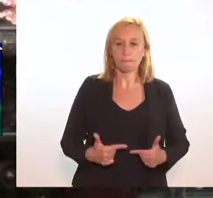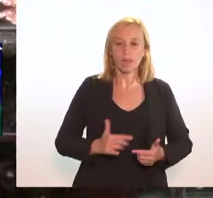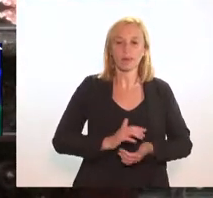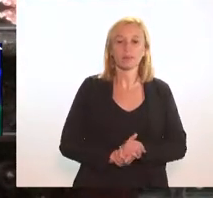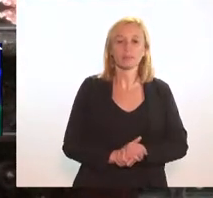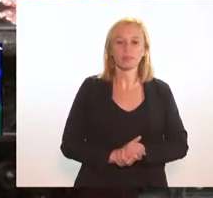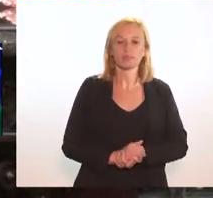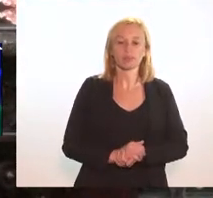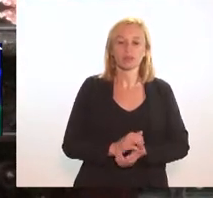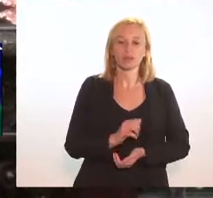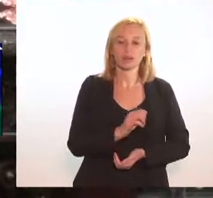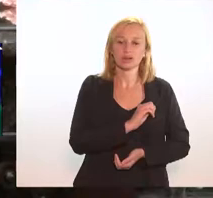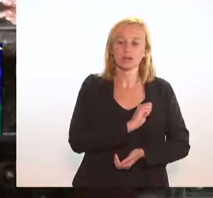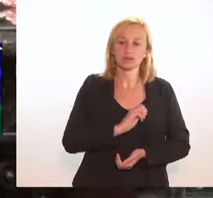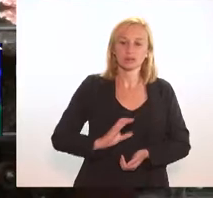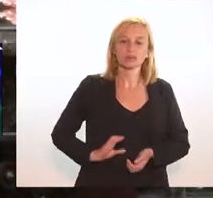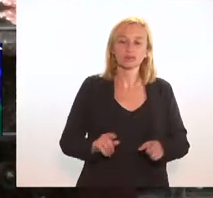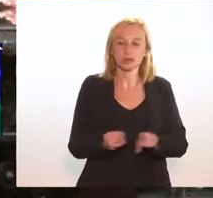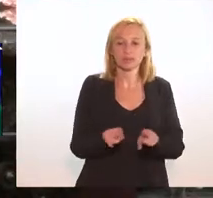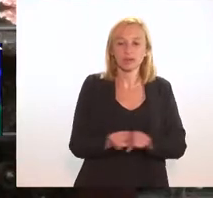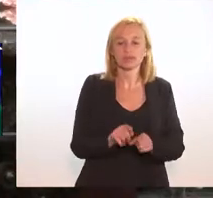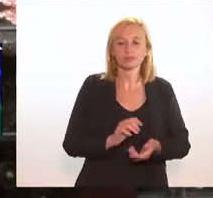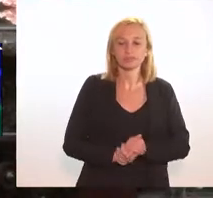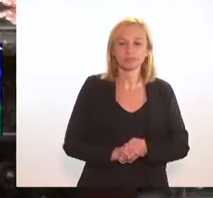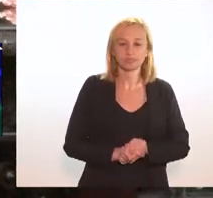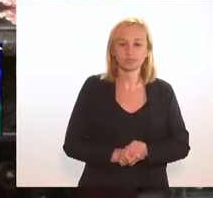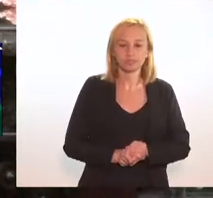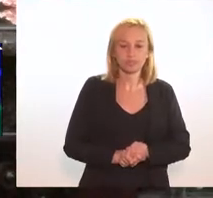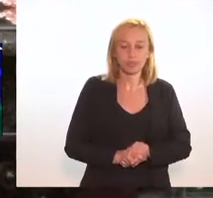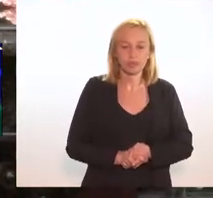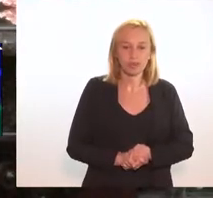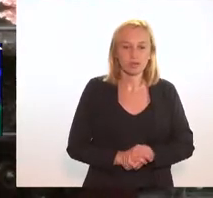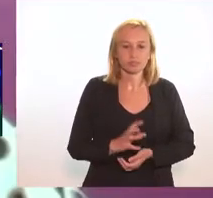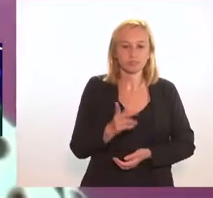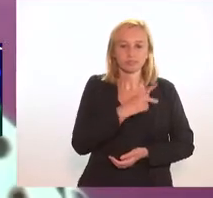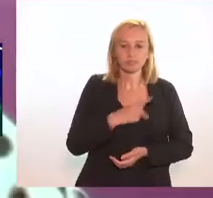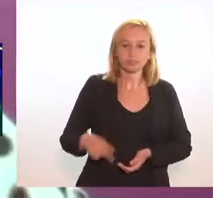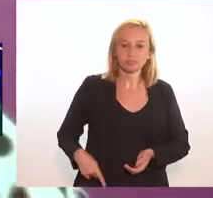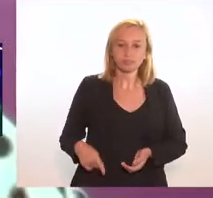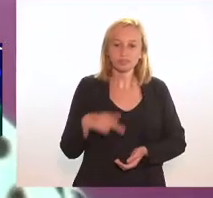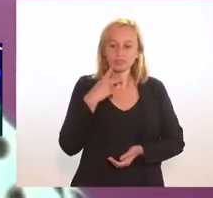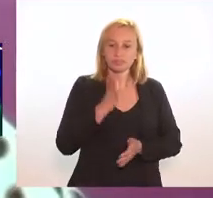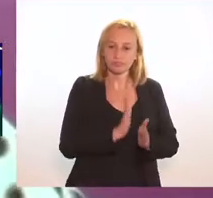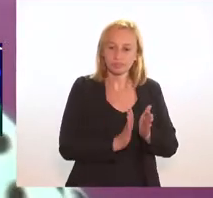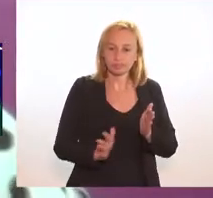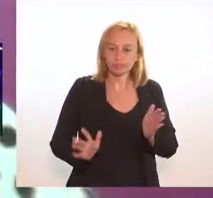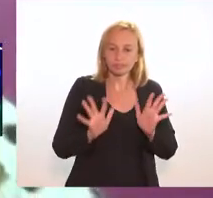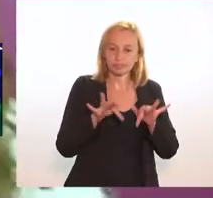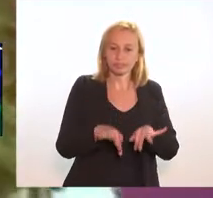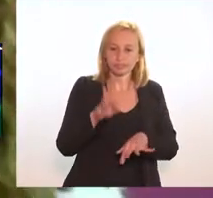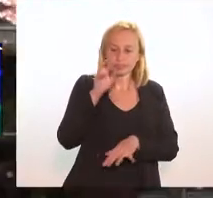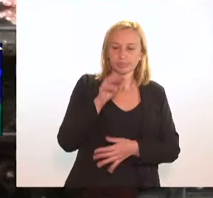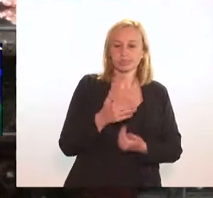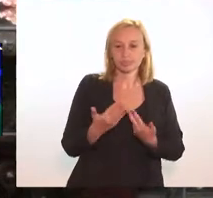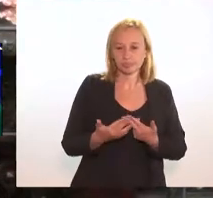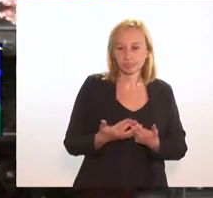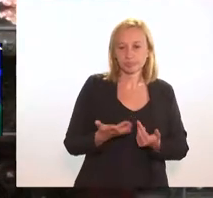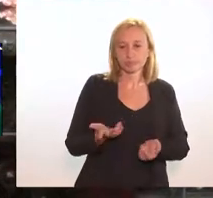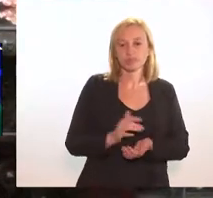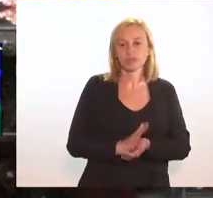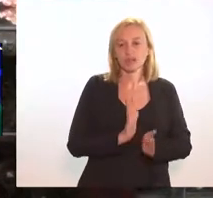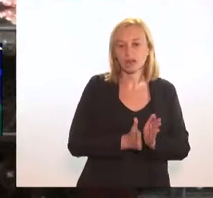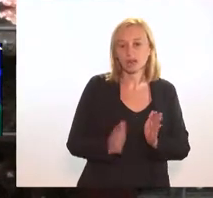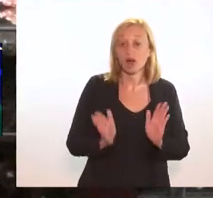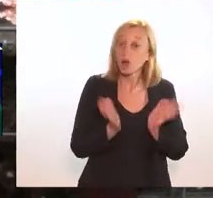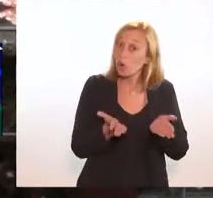Siciliano também se abstém. Anuncio. Presidente, hein? Quando o senhor puder, me dá uma questão de ordem ao final, por favor. Então, questão de ordem eu